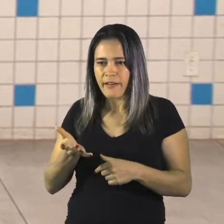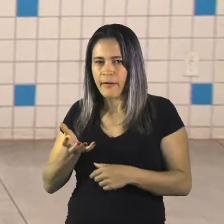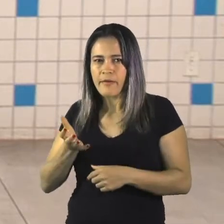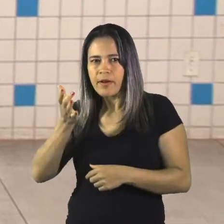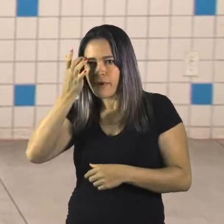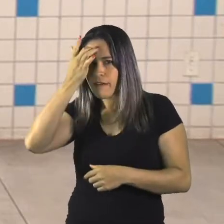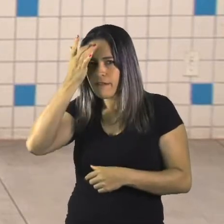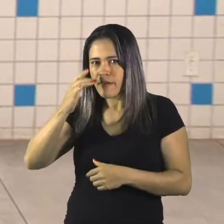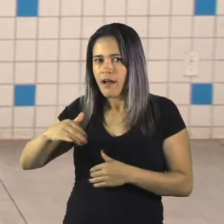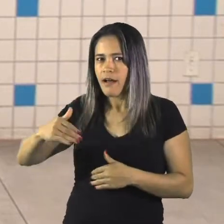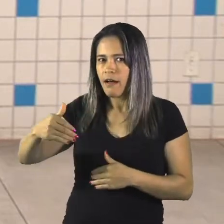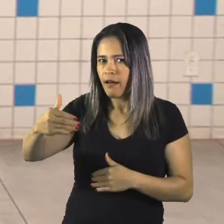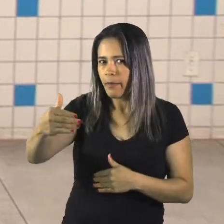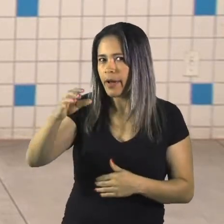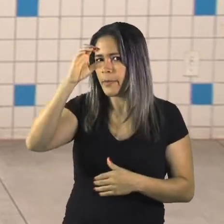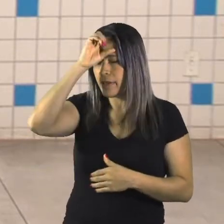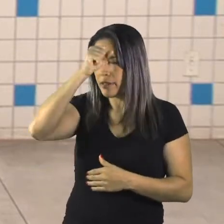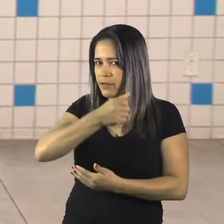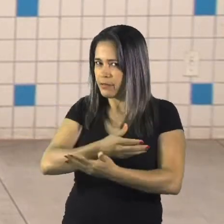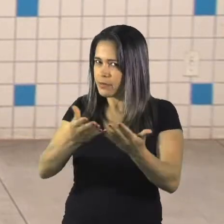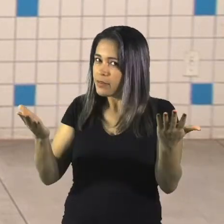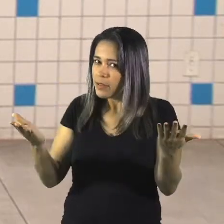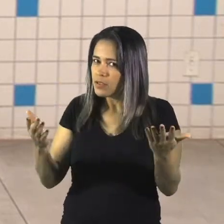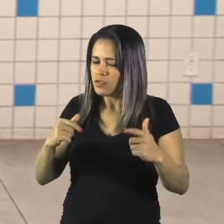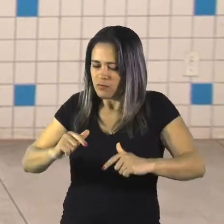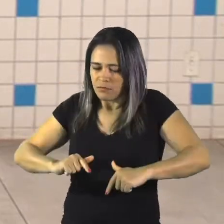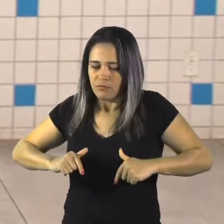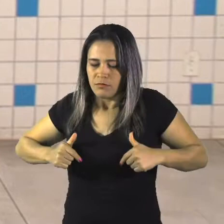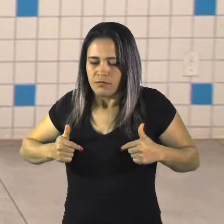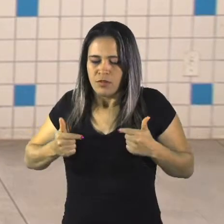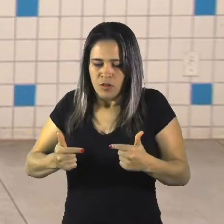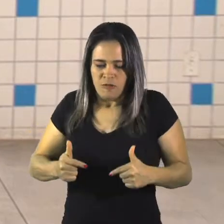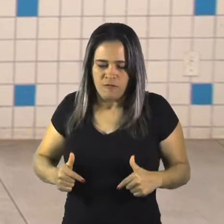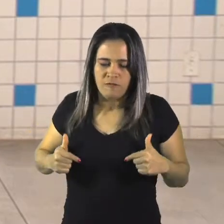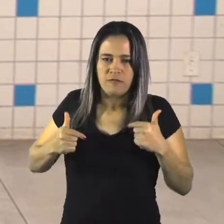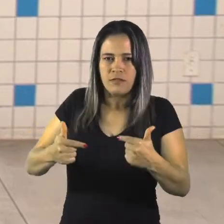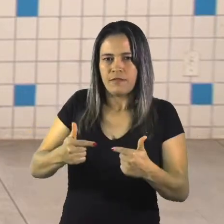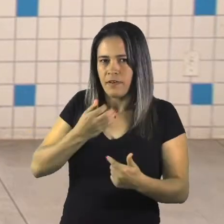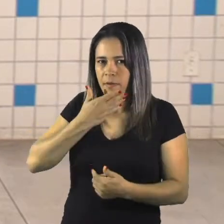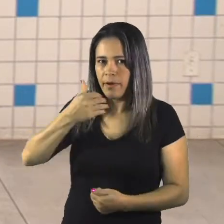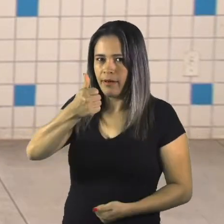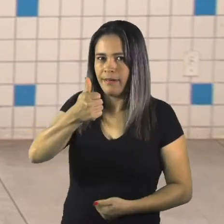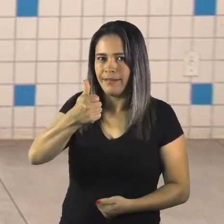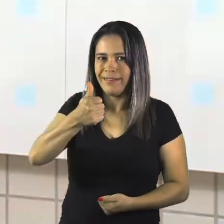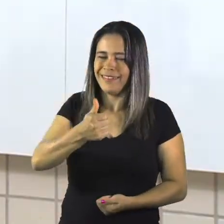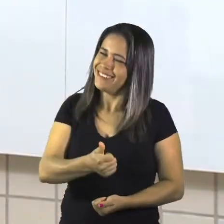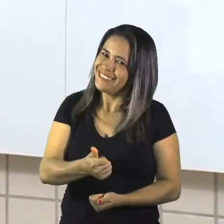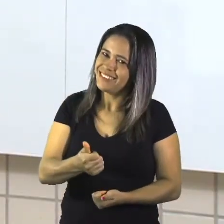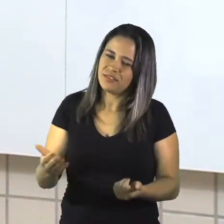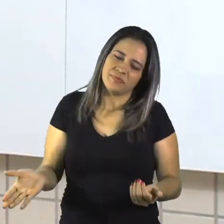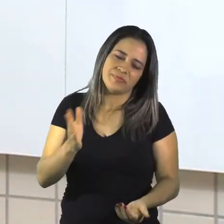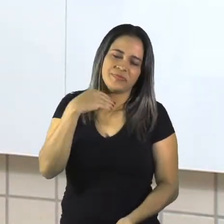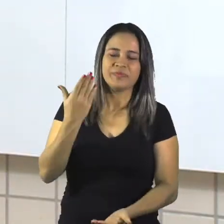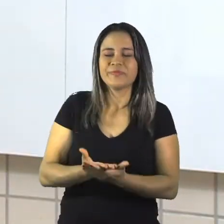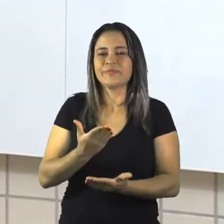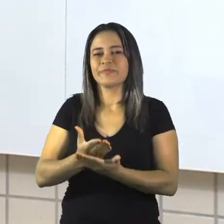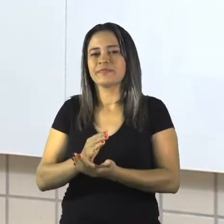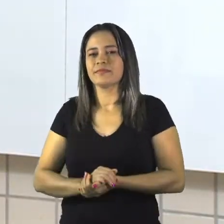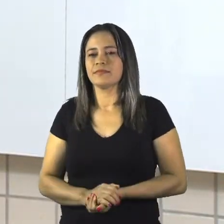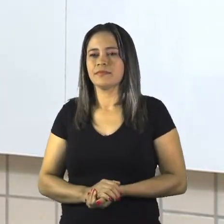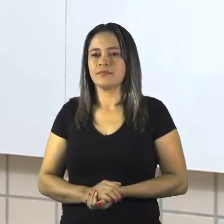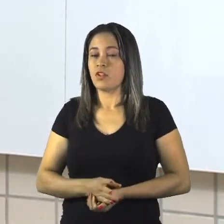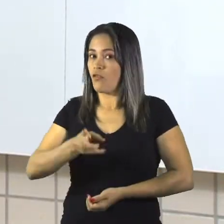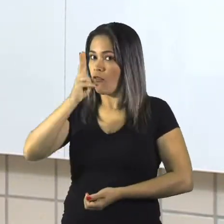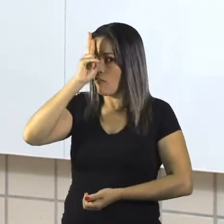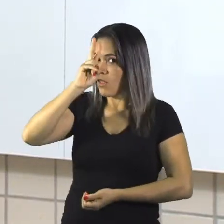fácil essa aprendizagem de vocês, né? A gente está se esforçando para que cada vez fique melhor, beleza? Então vamos lá, vamos para a nossa aula. Só vou